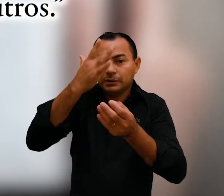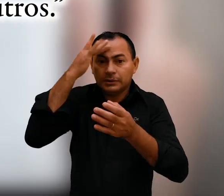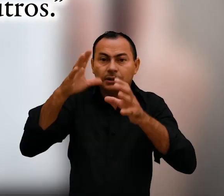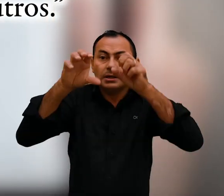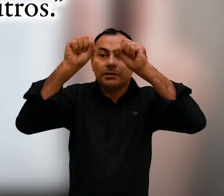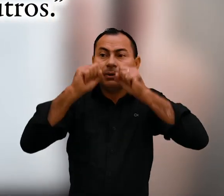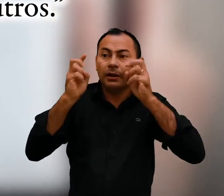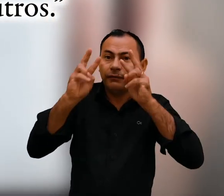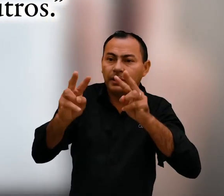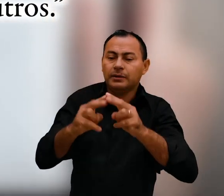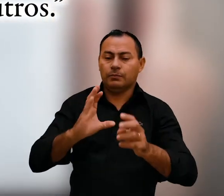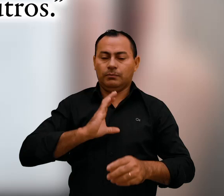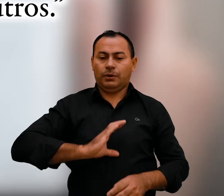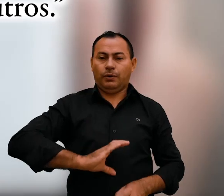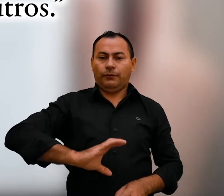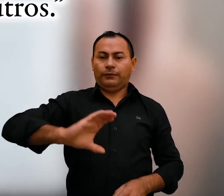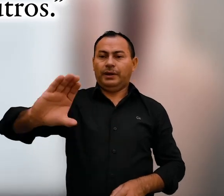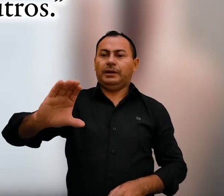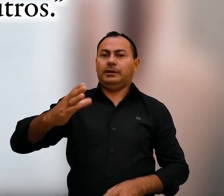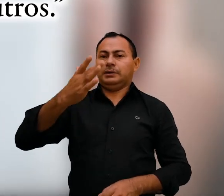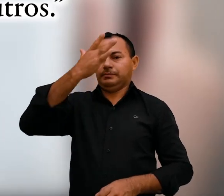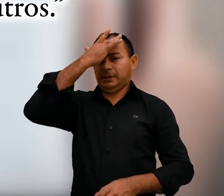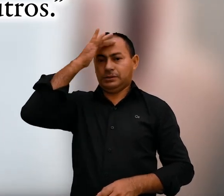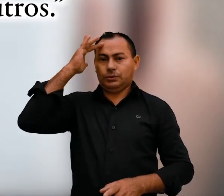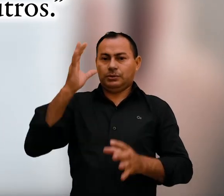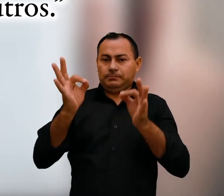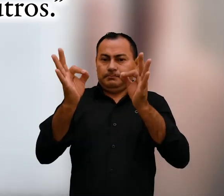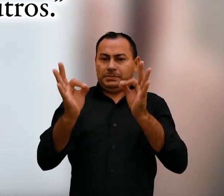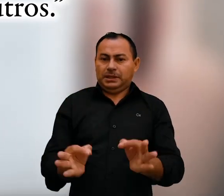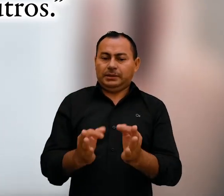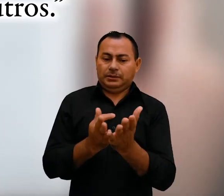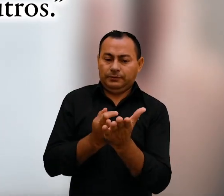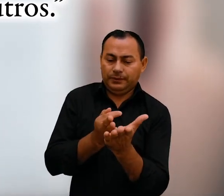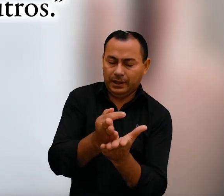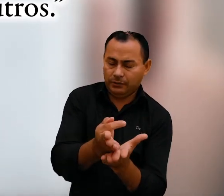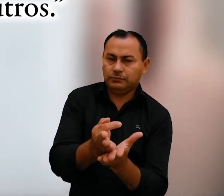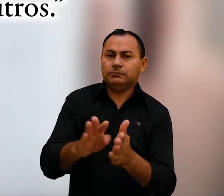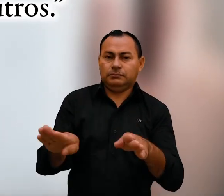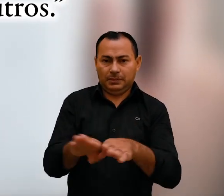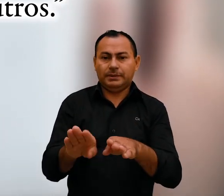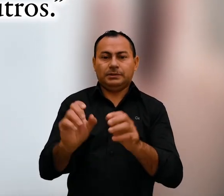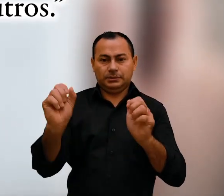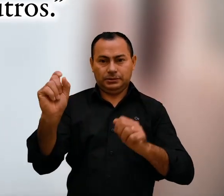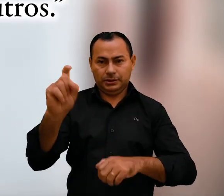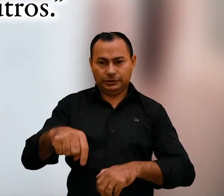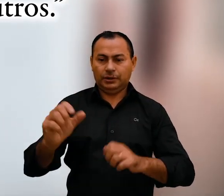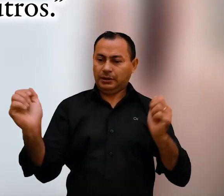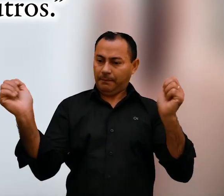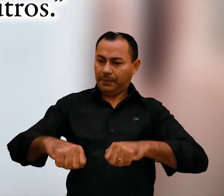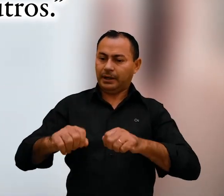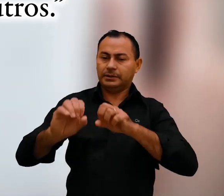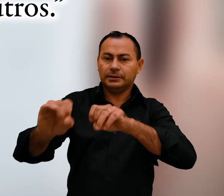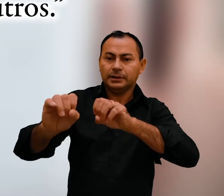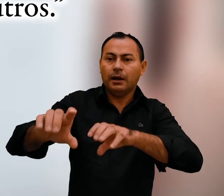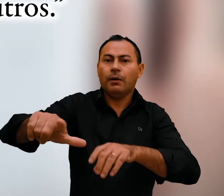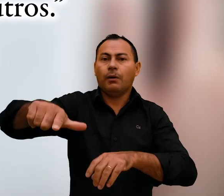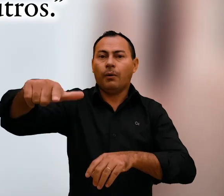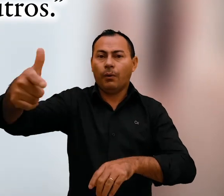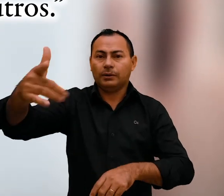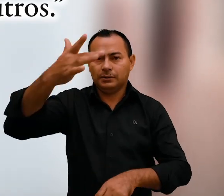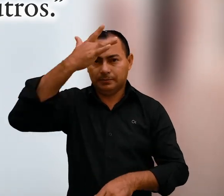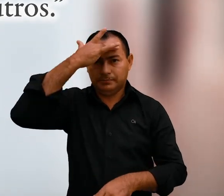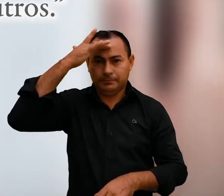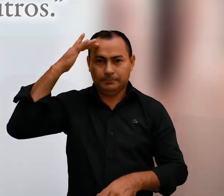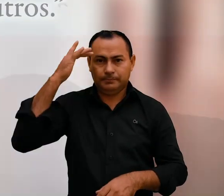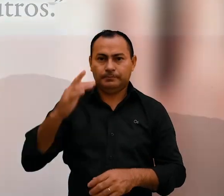presença de muitas testemunhas confiei as a homens fiéis que sejam também capazes de ensinar